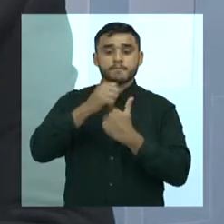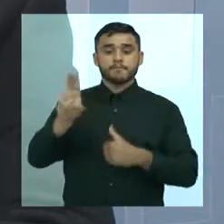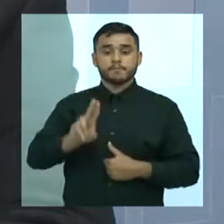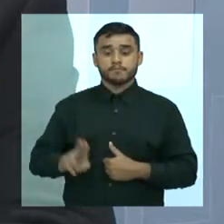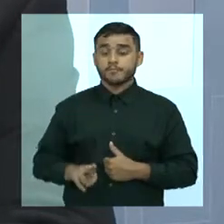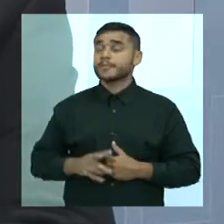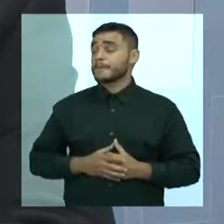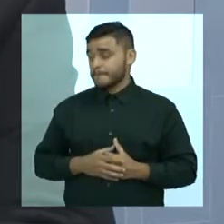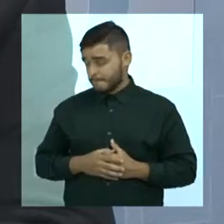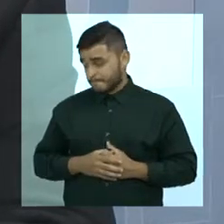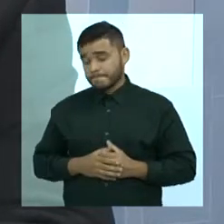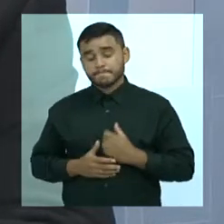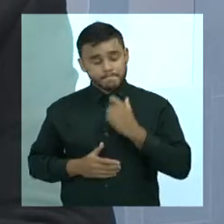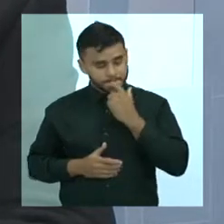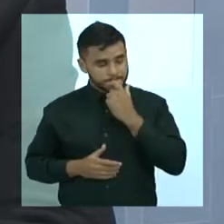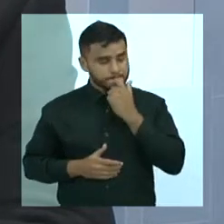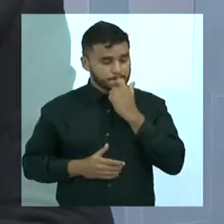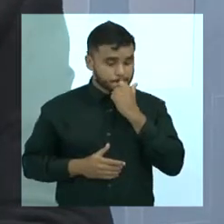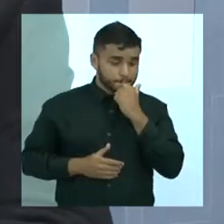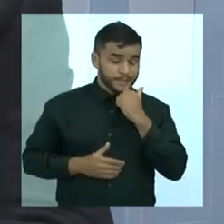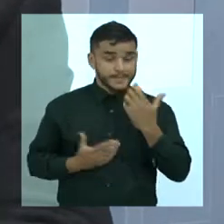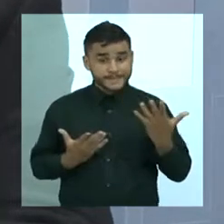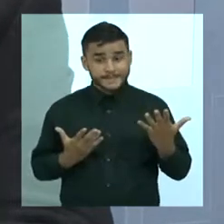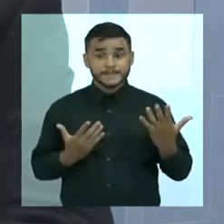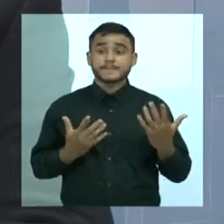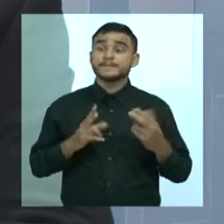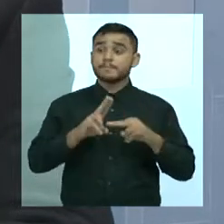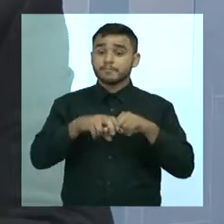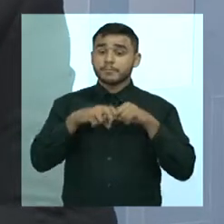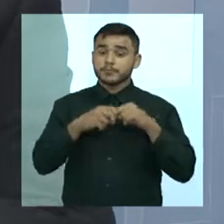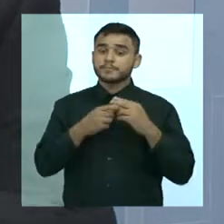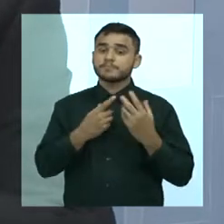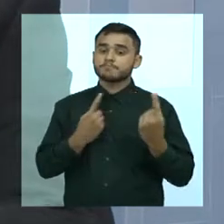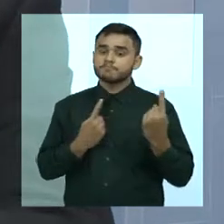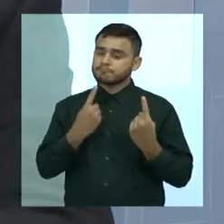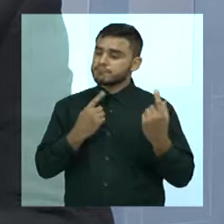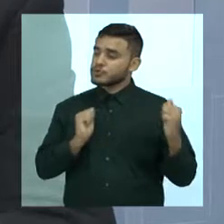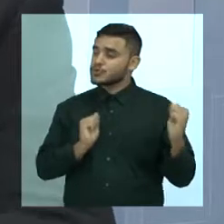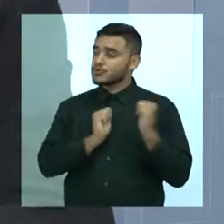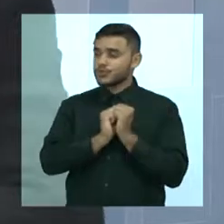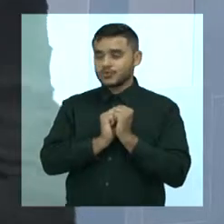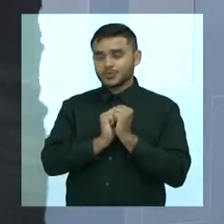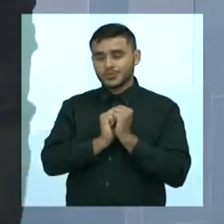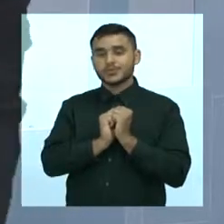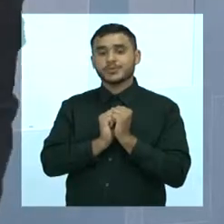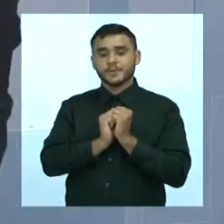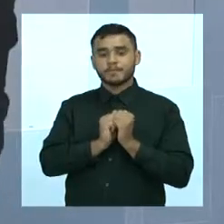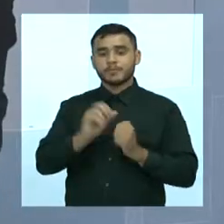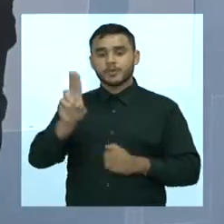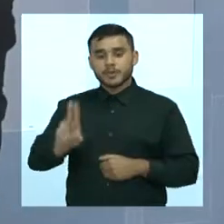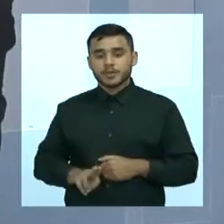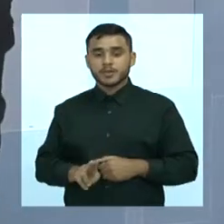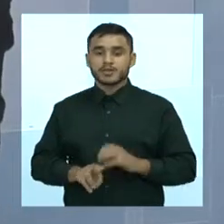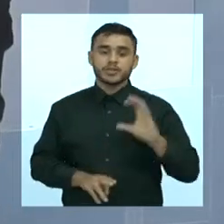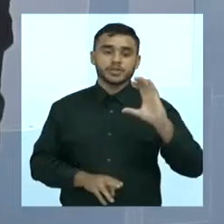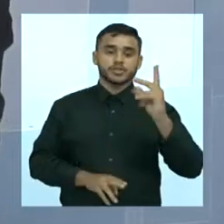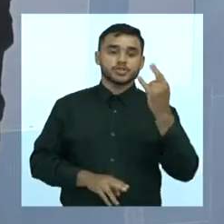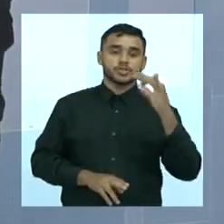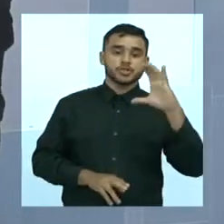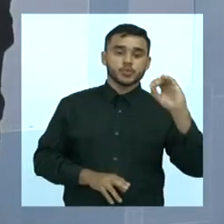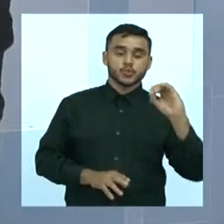uma relação umbilical entre os dois muito profundo, desde amizades até questões